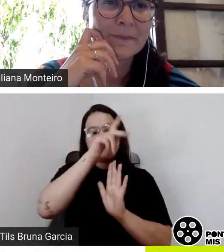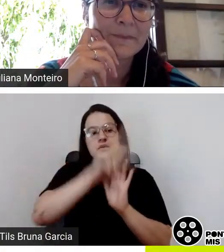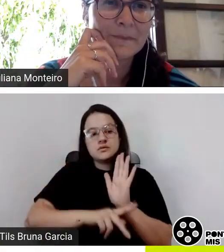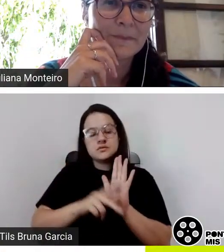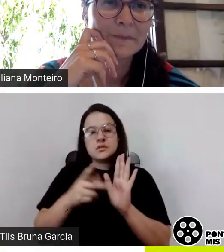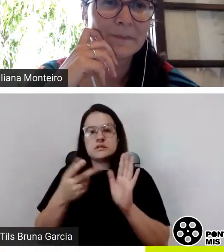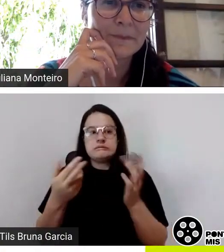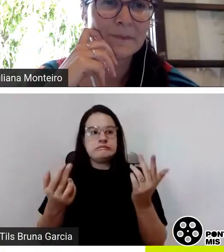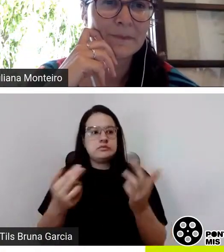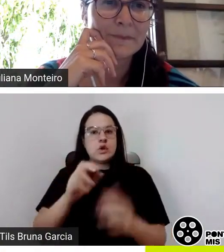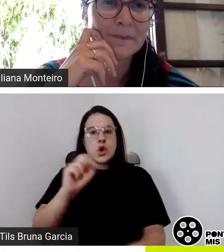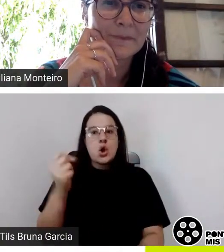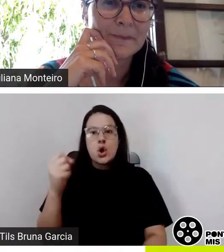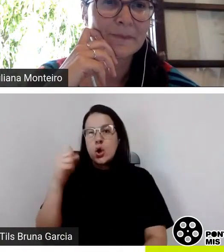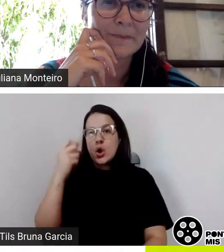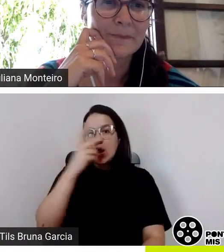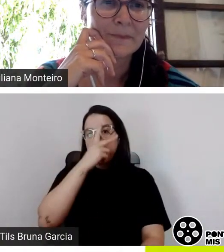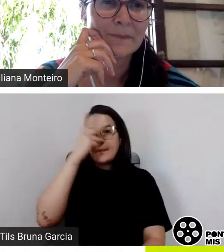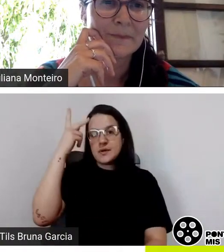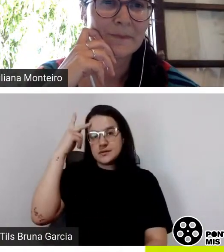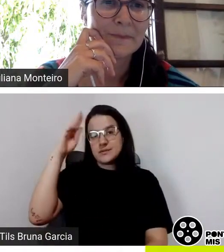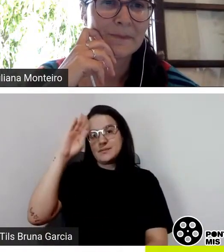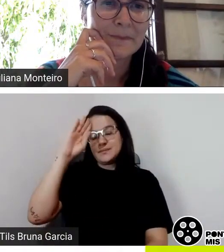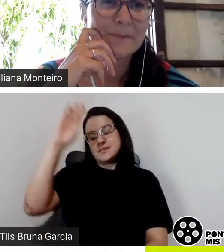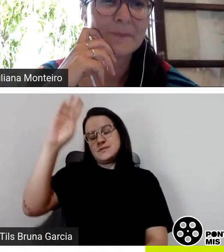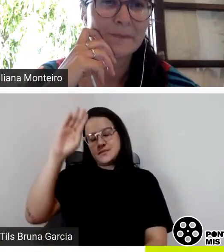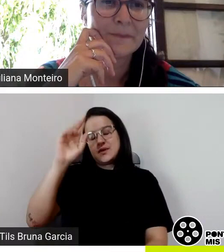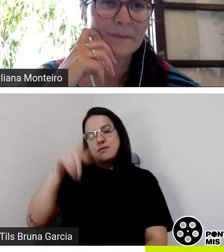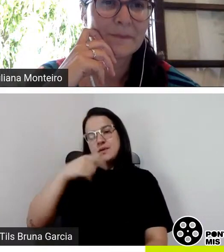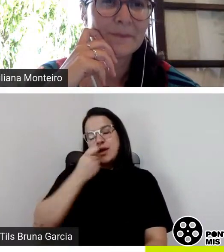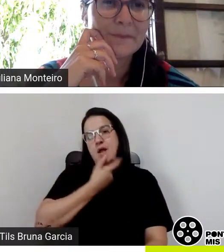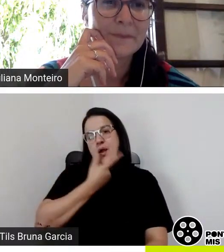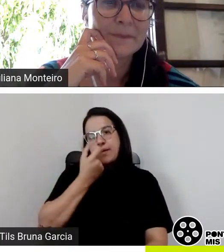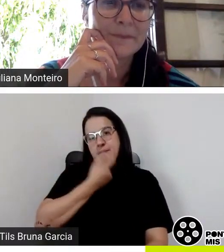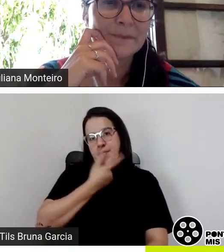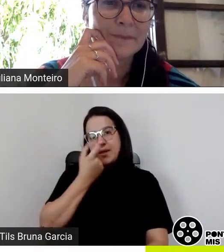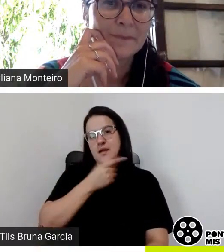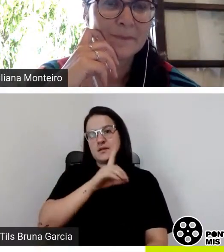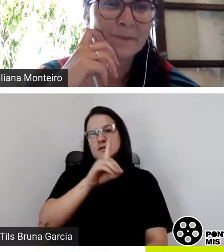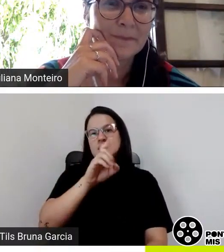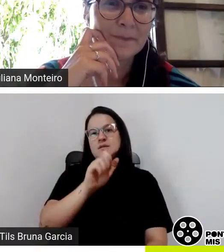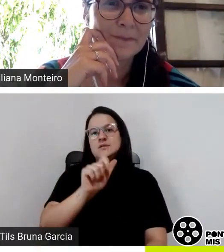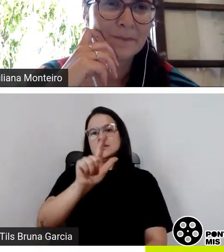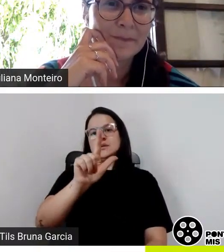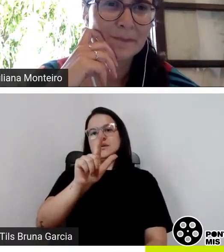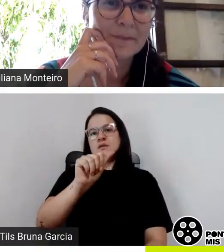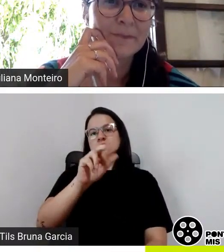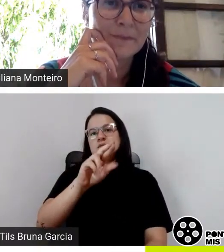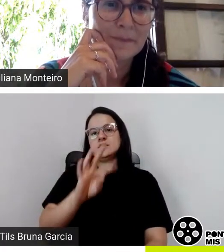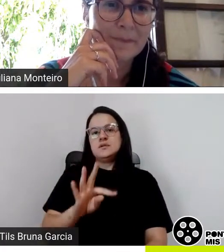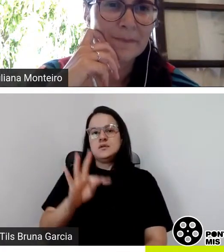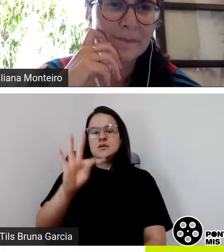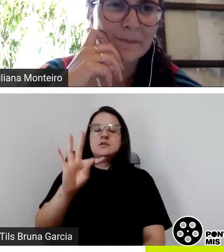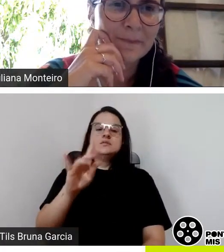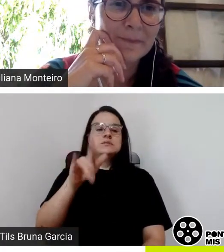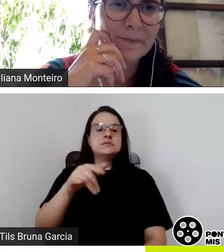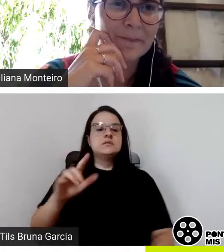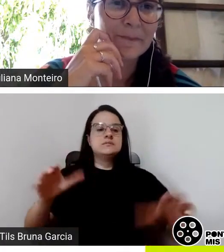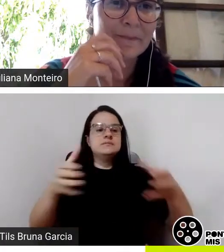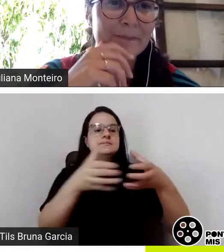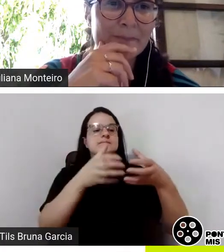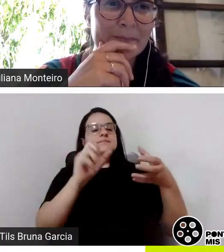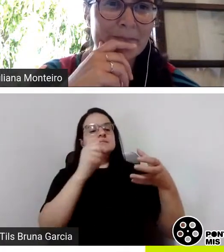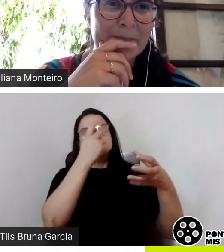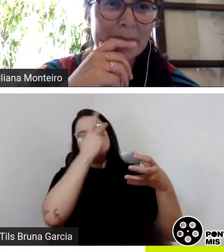os 8 personagens principais da comédia dell'arte e fazer histórias com eles, com esses 8 aqui. E aí eu